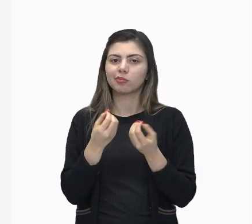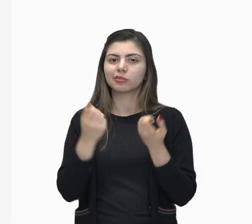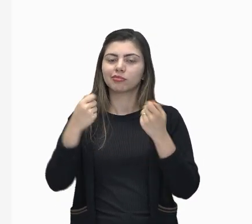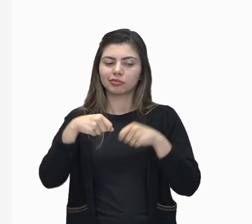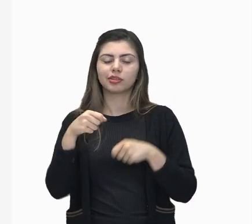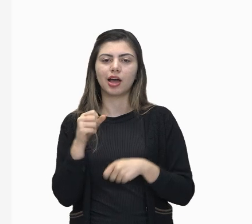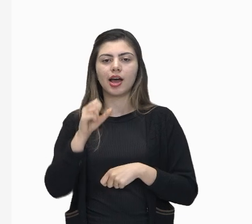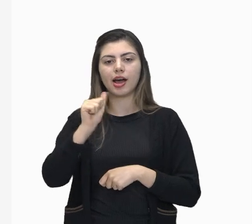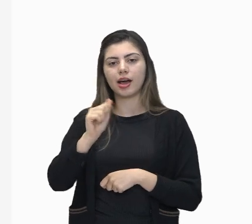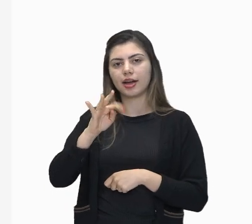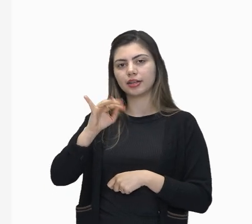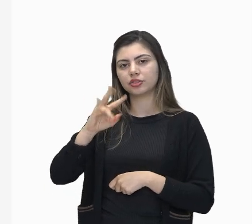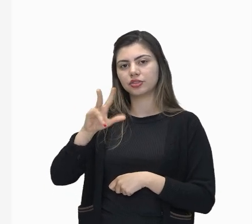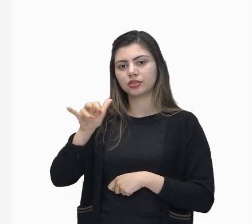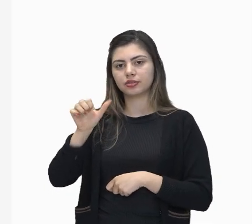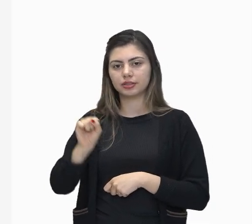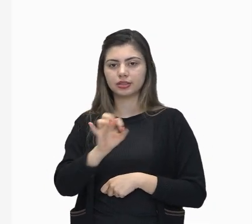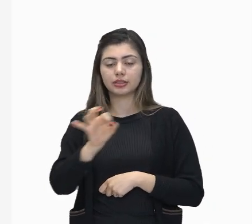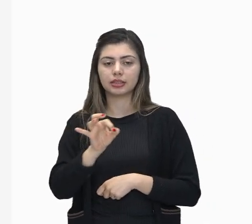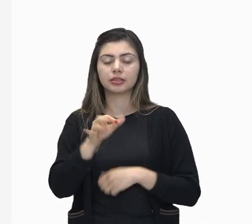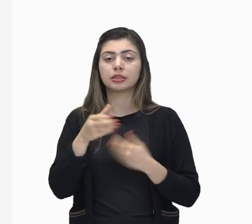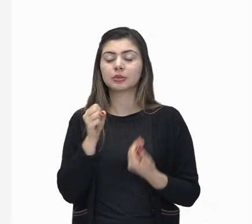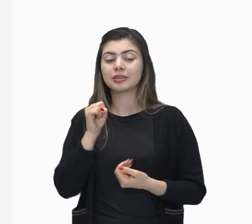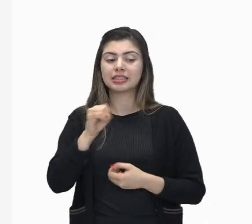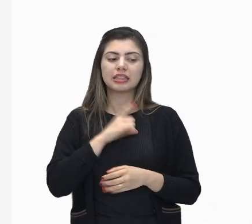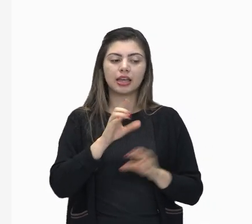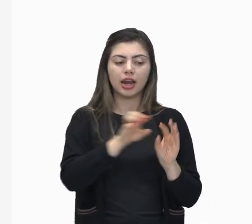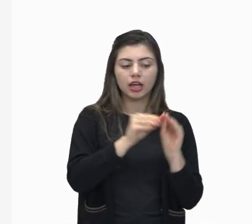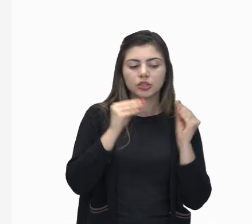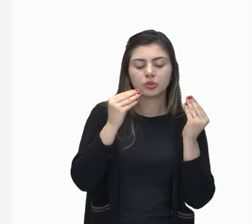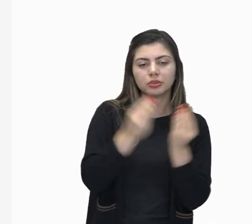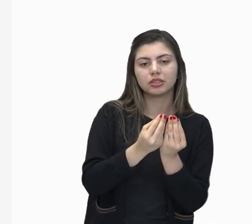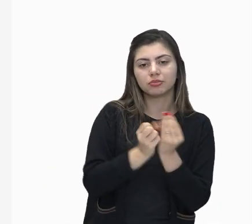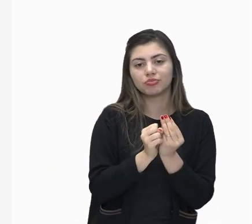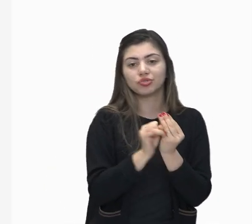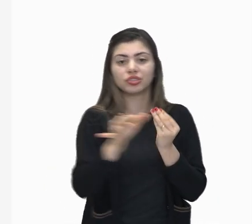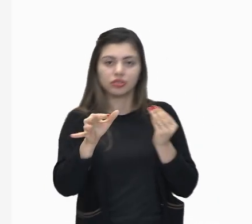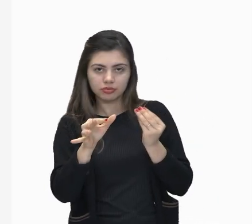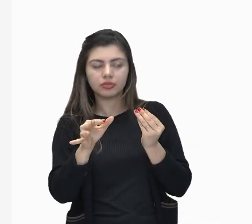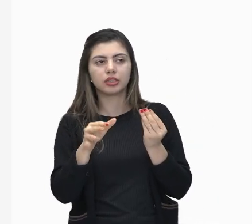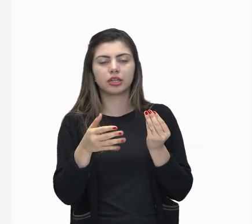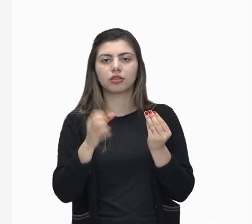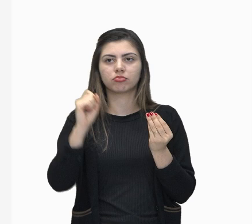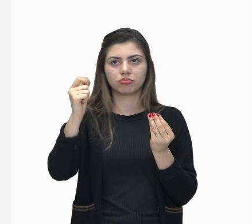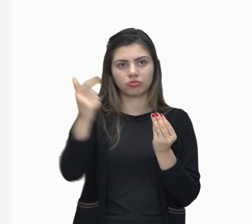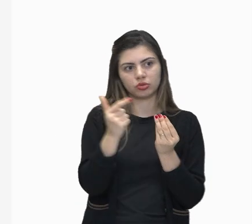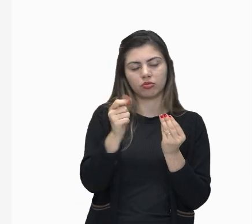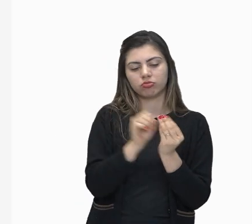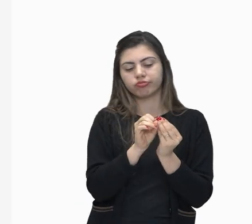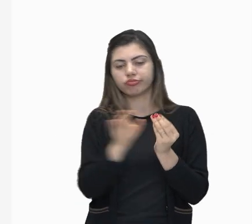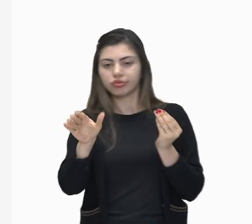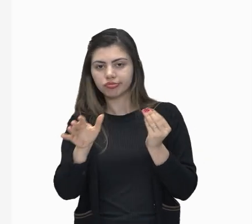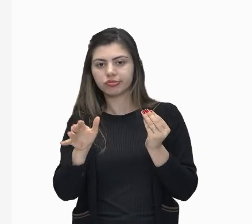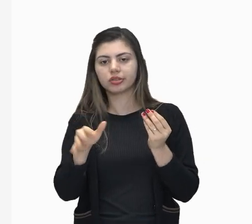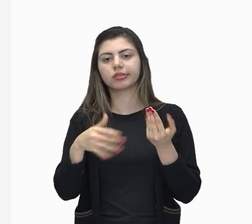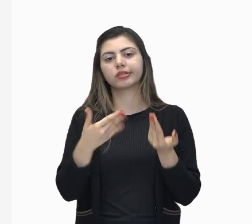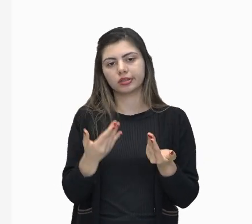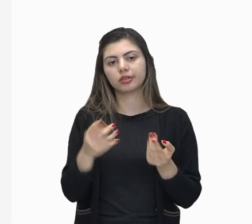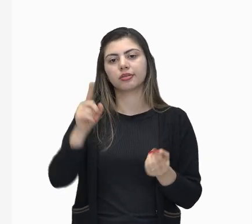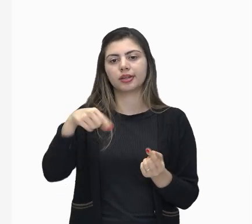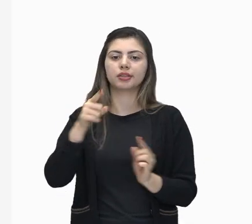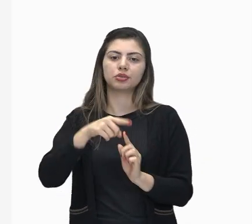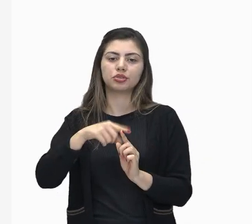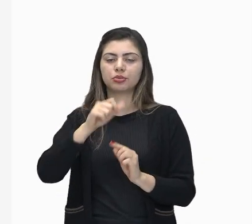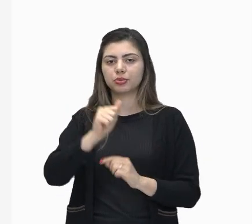ativas. Então, quando a substância ela desvia, ela é opticamente ativa. Então, essa propriedade caracteriza